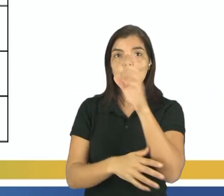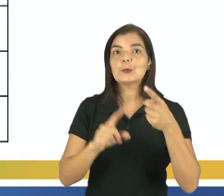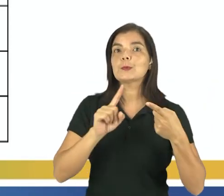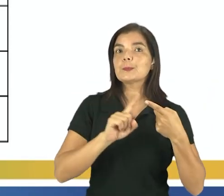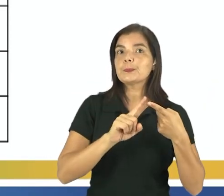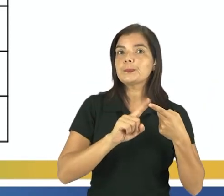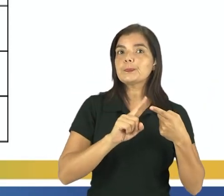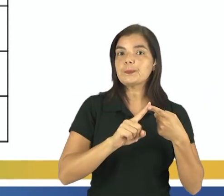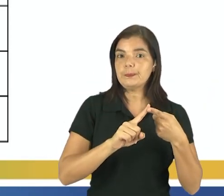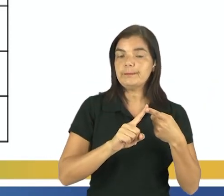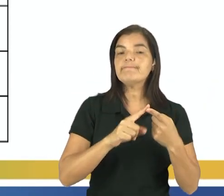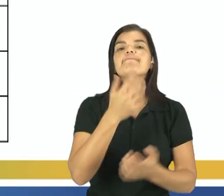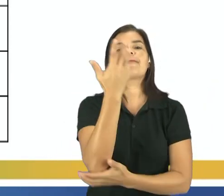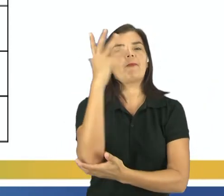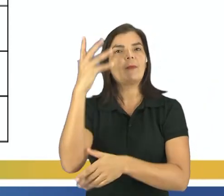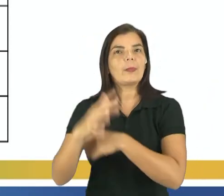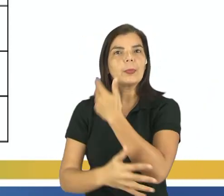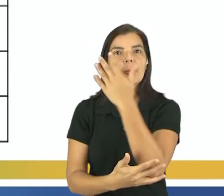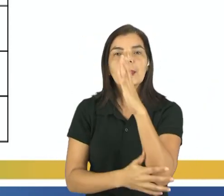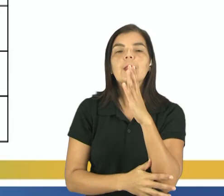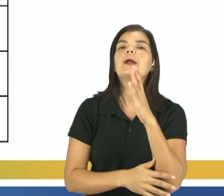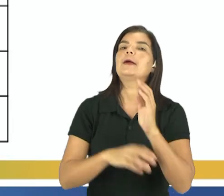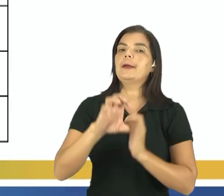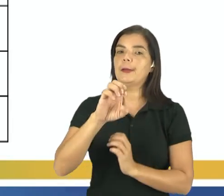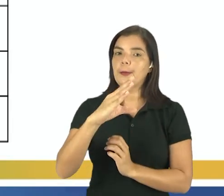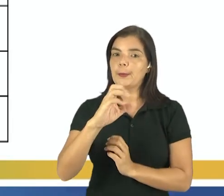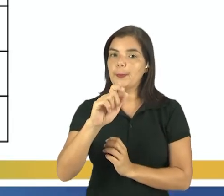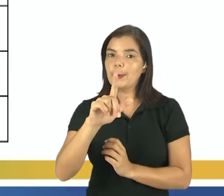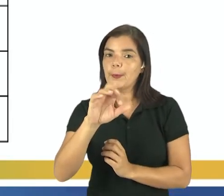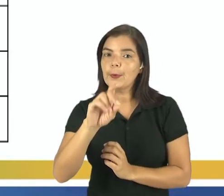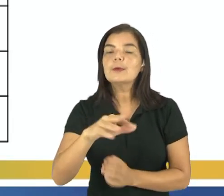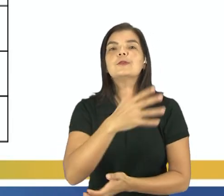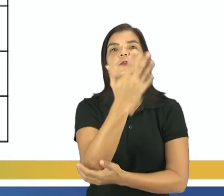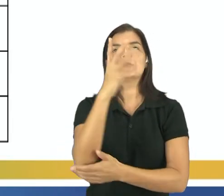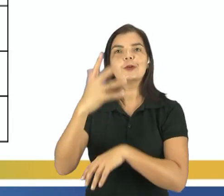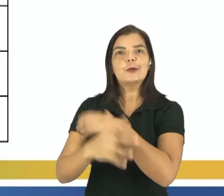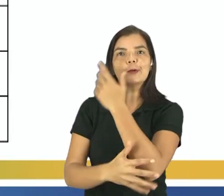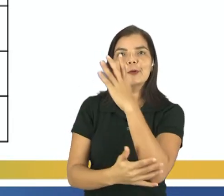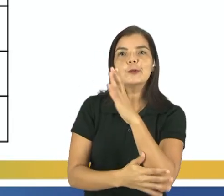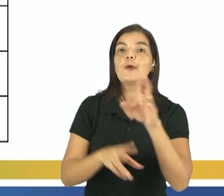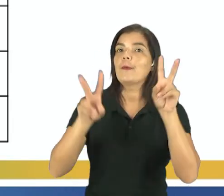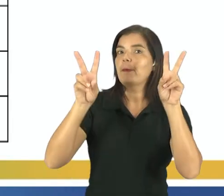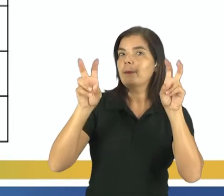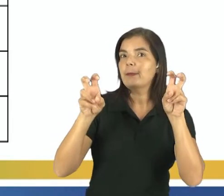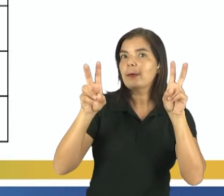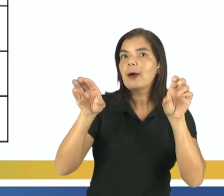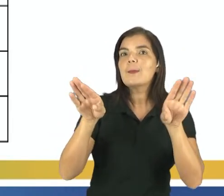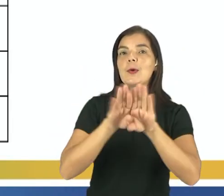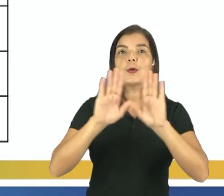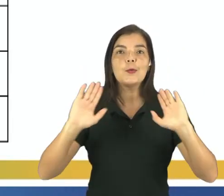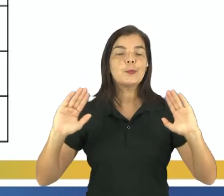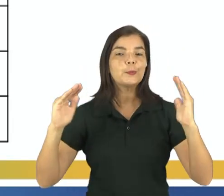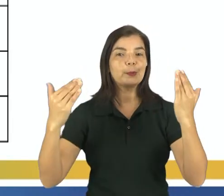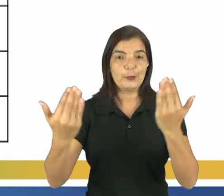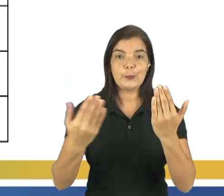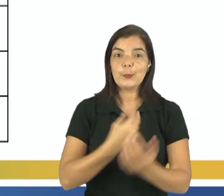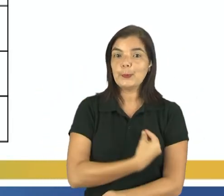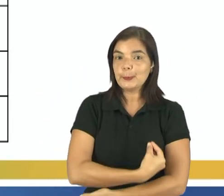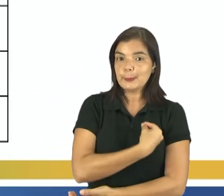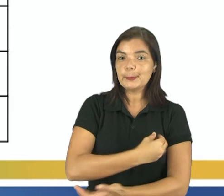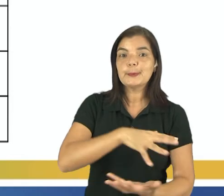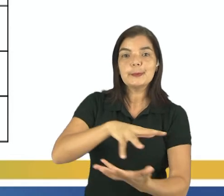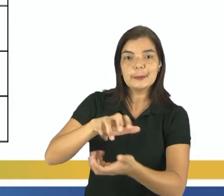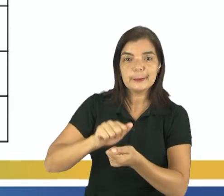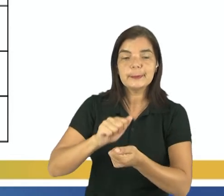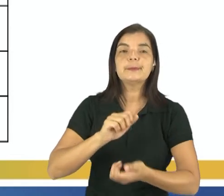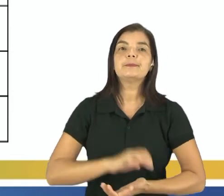temos natureza, ecologia, meio ambiente, o assunto, o que os cerca e mundo vivo,